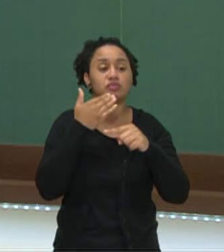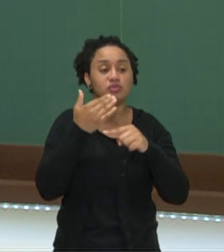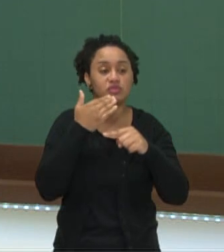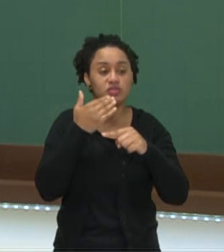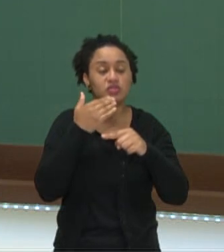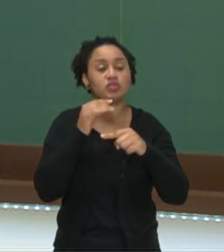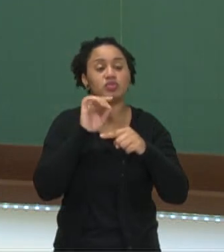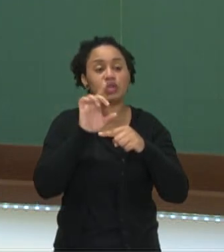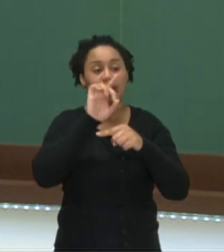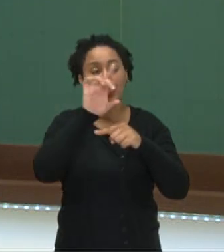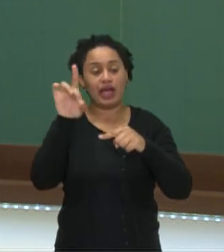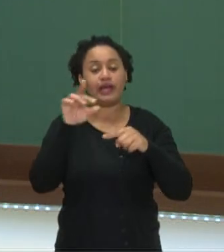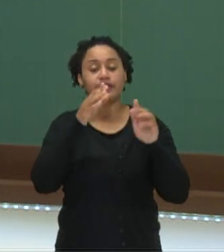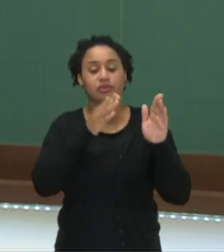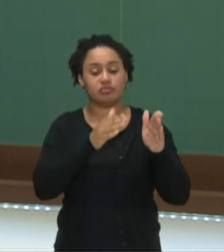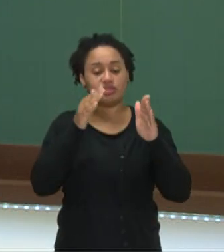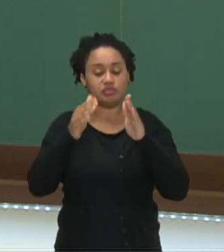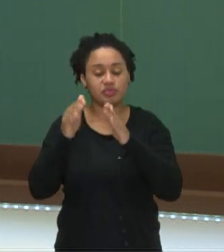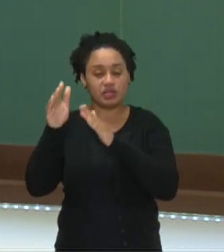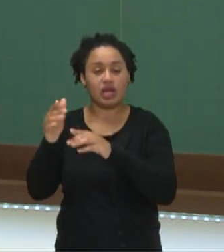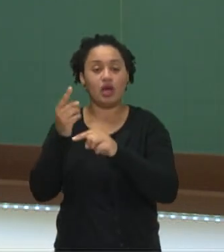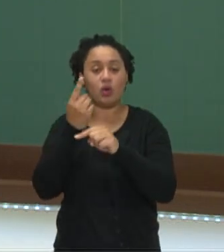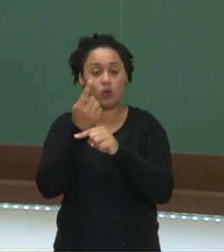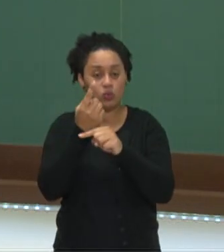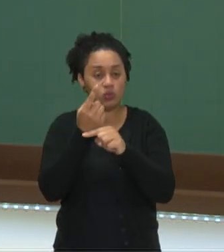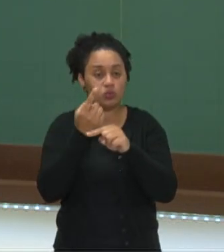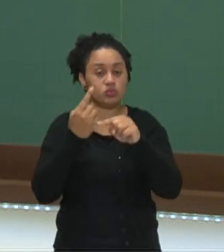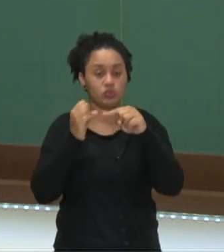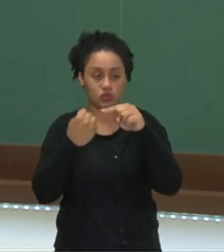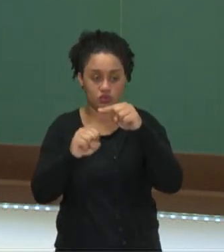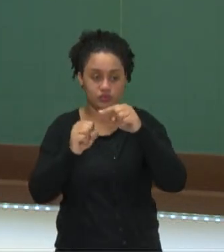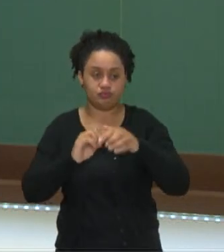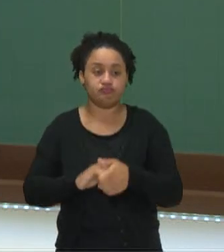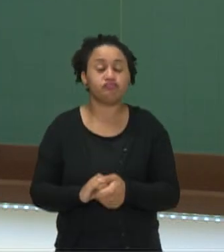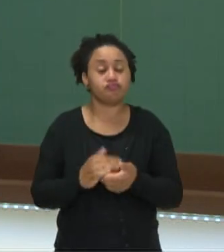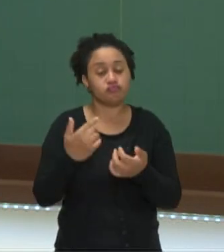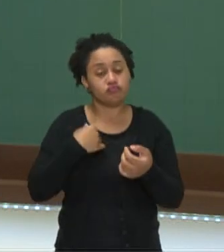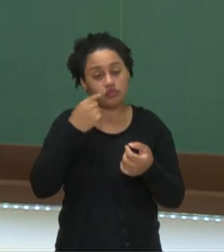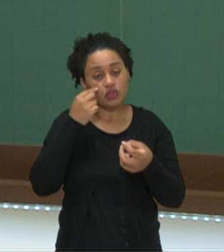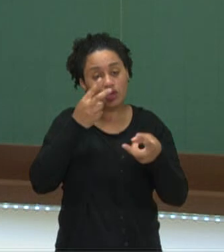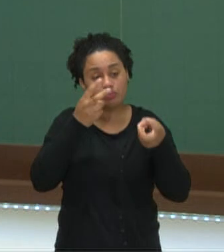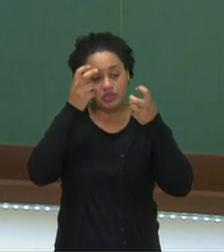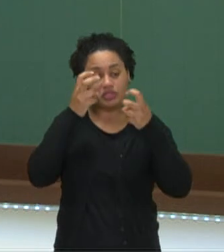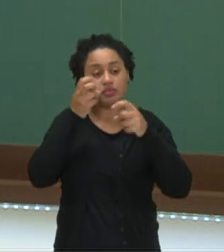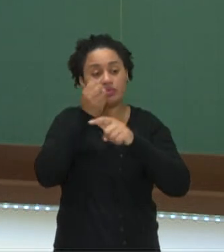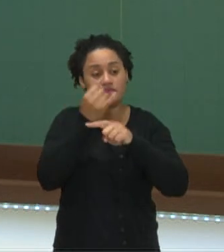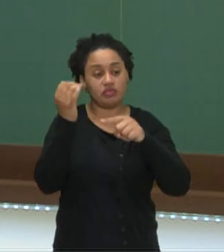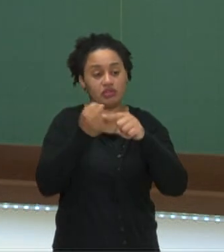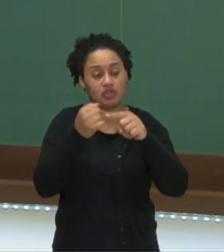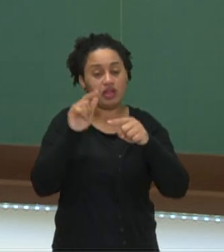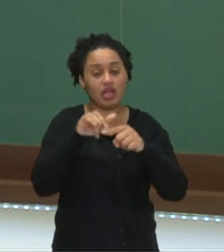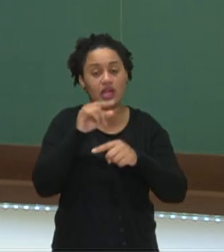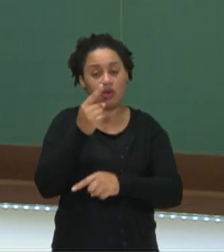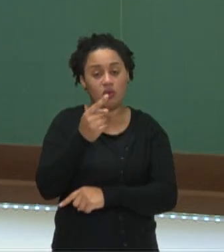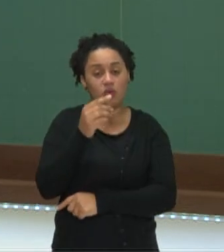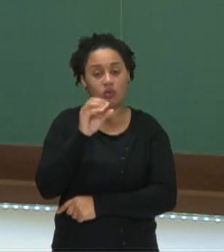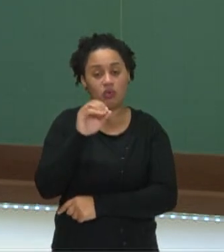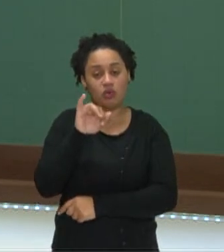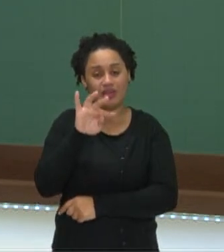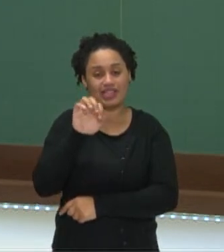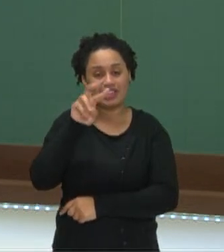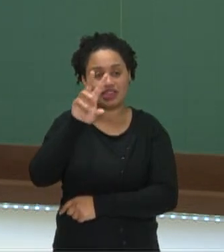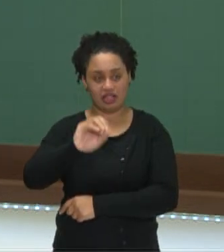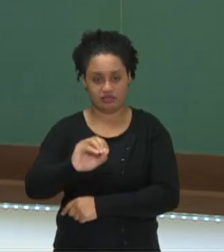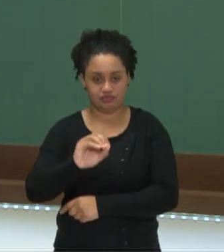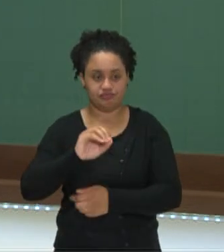né? Cada pedaço, então cada um pedaço. E a gente lê essa fração como sendo 1/8. Muito bem,